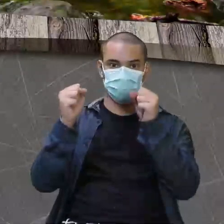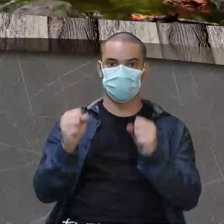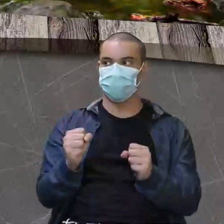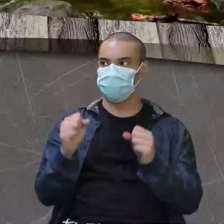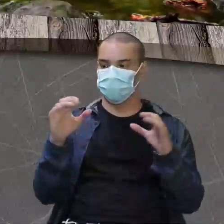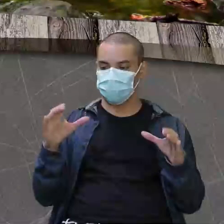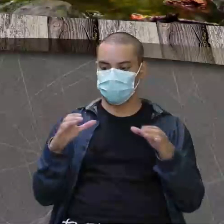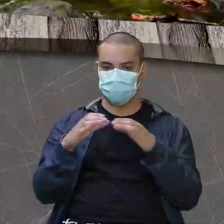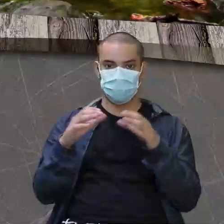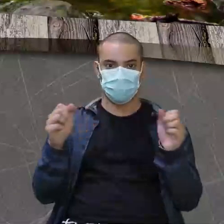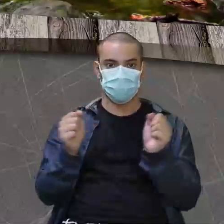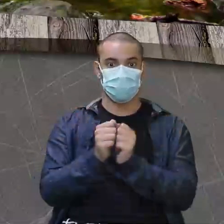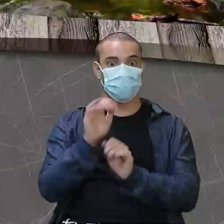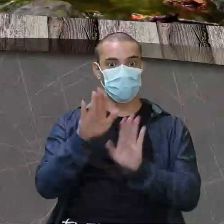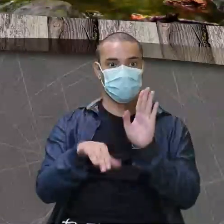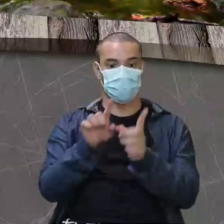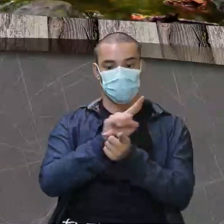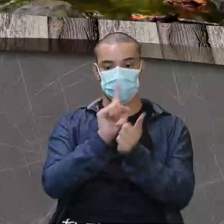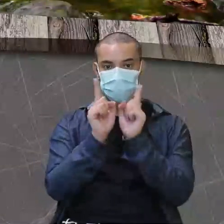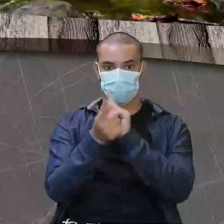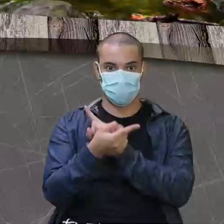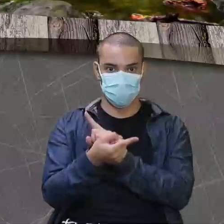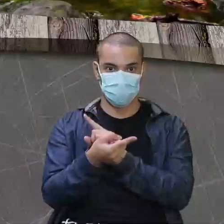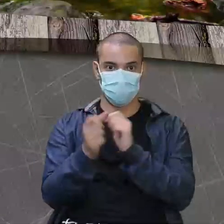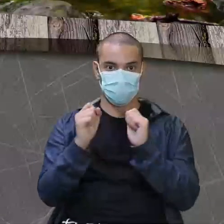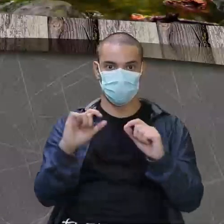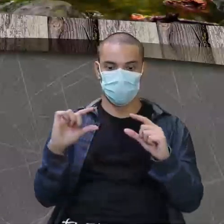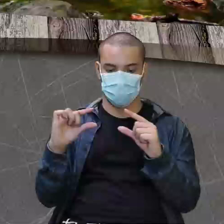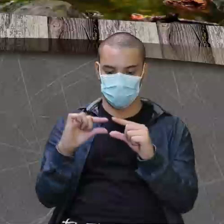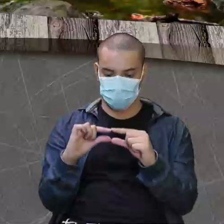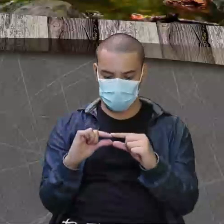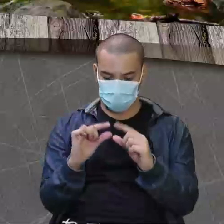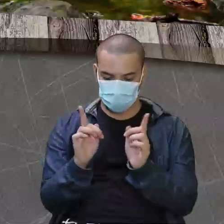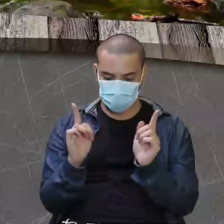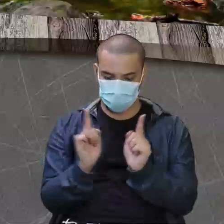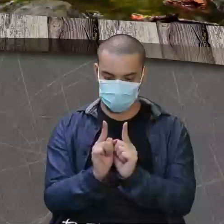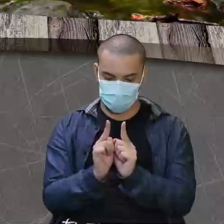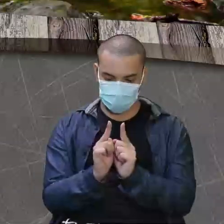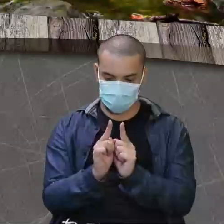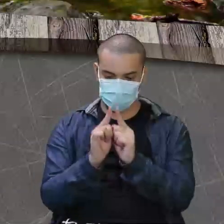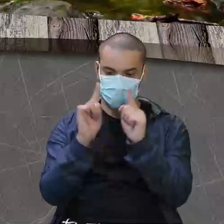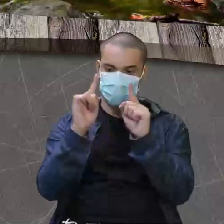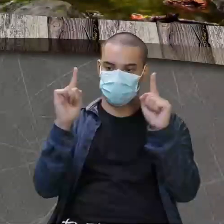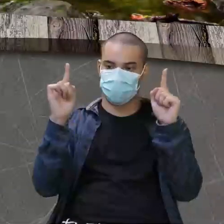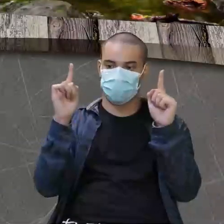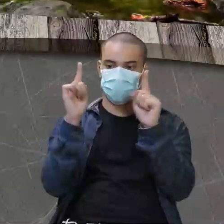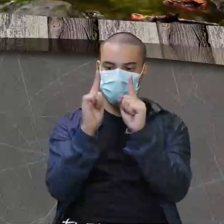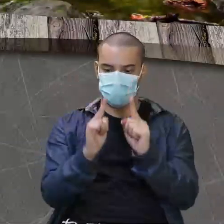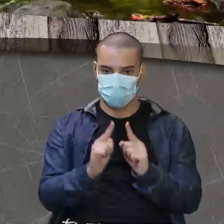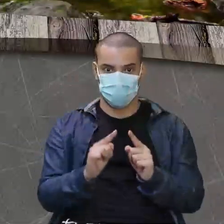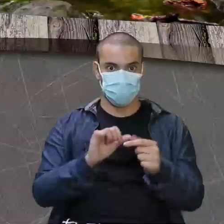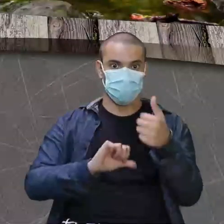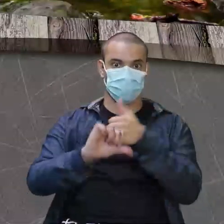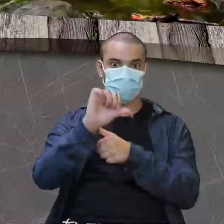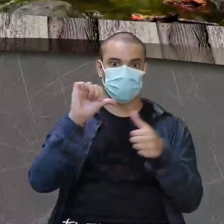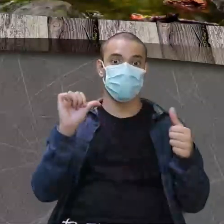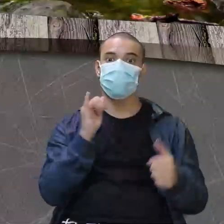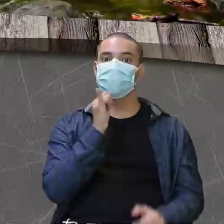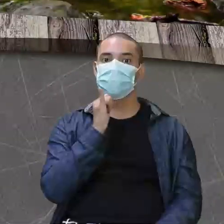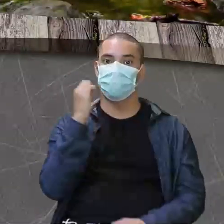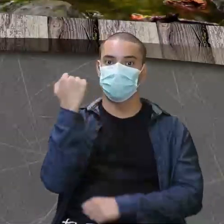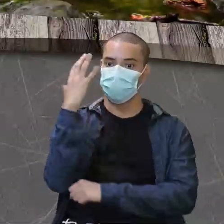de formas invertidas, ou seja, a base pode estar pequenininha, tá? Se a gente estiver falando, por exemplo, de uma